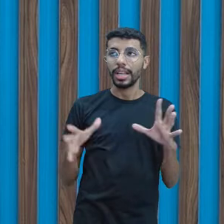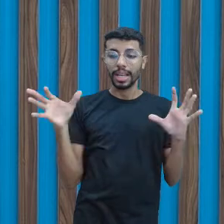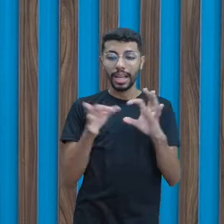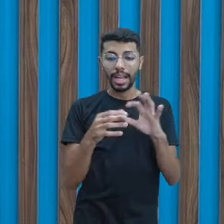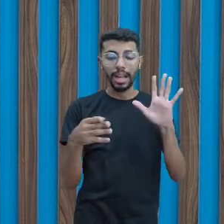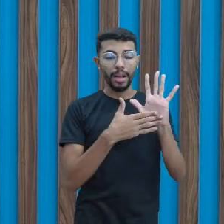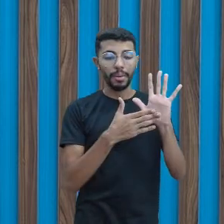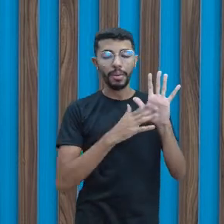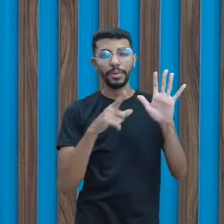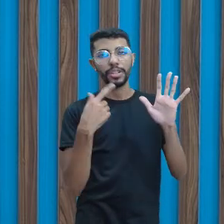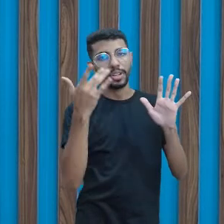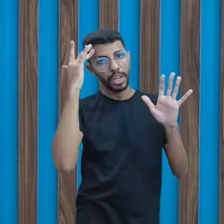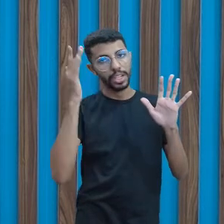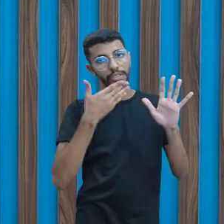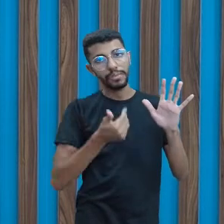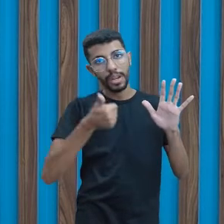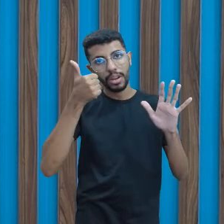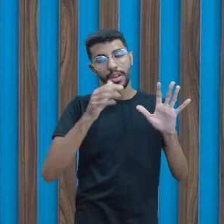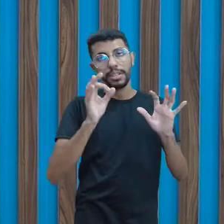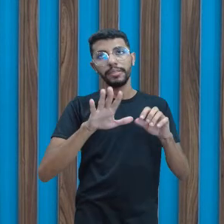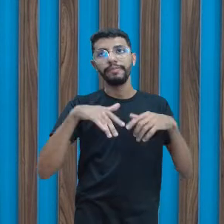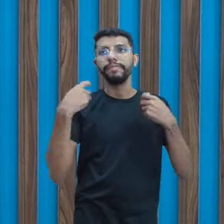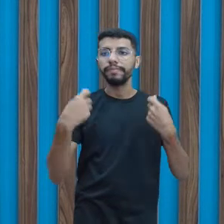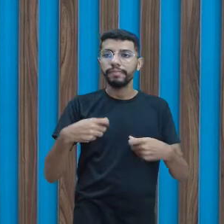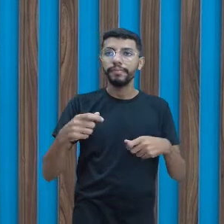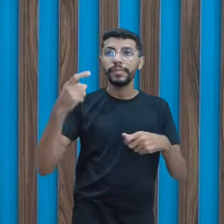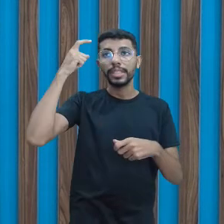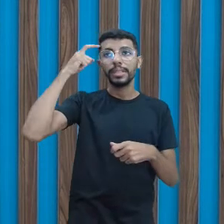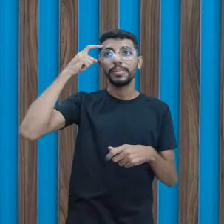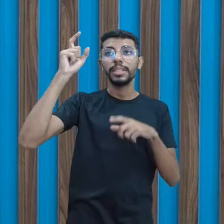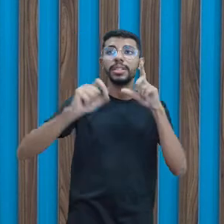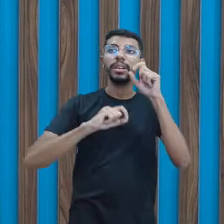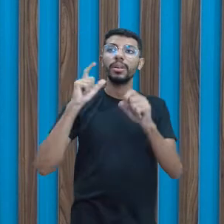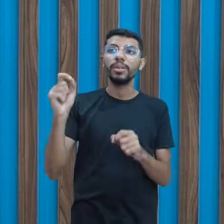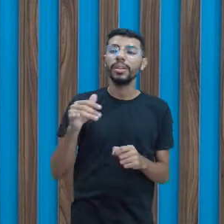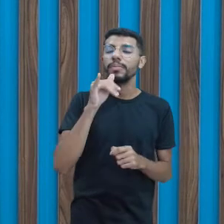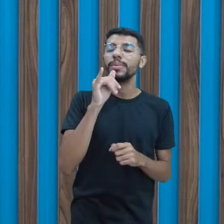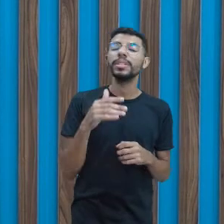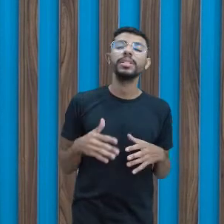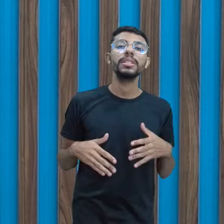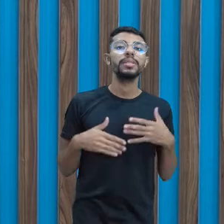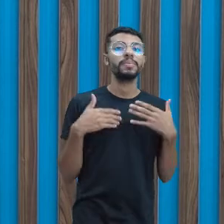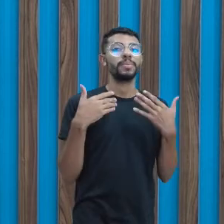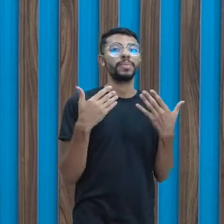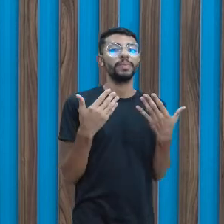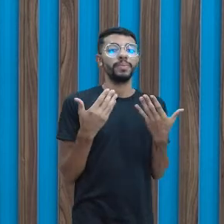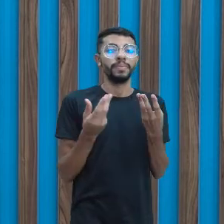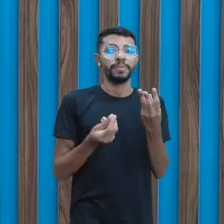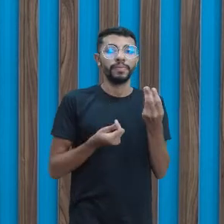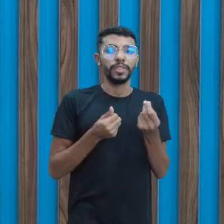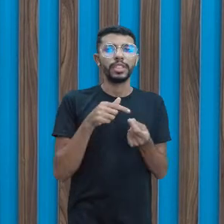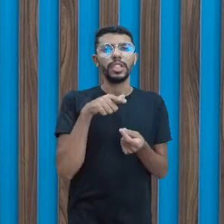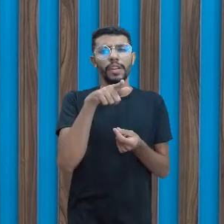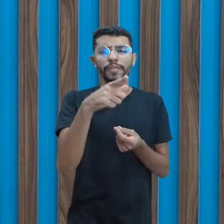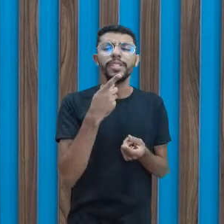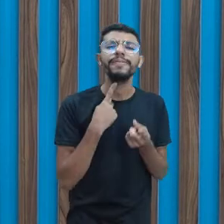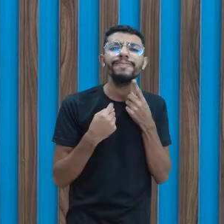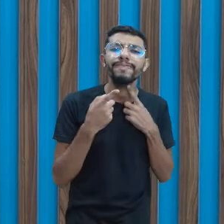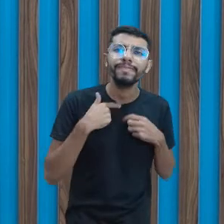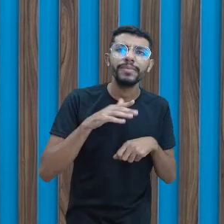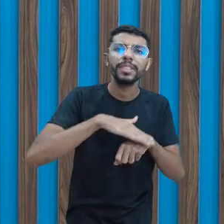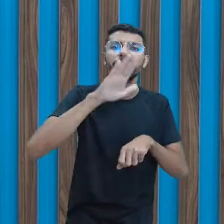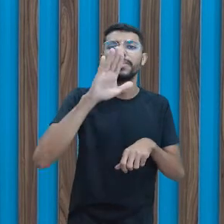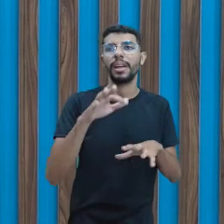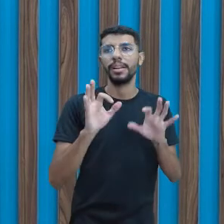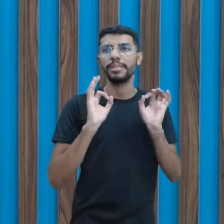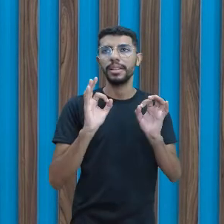gente considera. Então, é necessário pensar naquilo, né, que você mais deseja, né, que